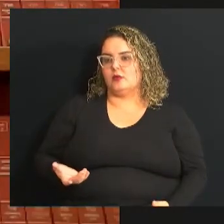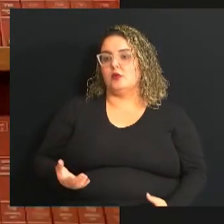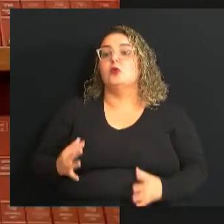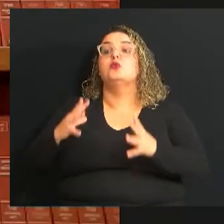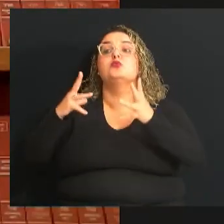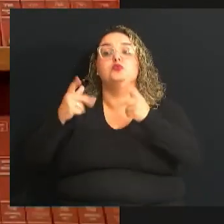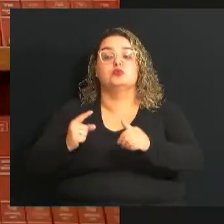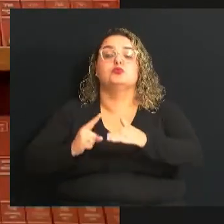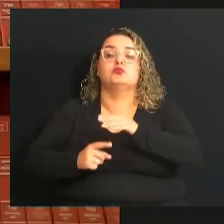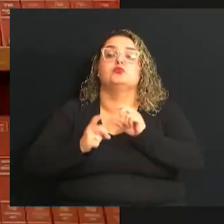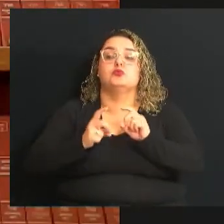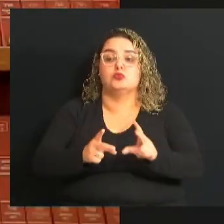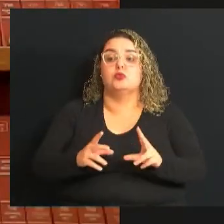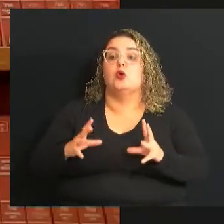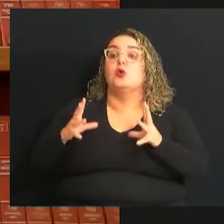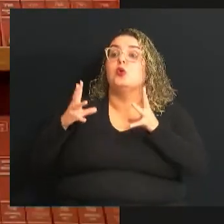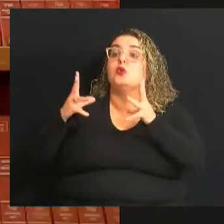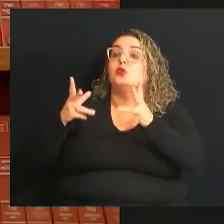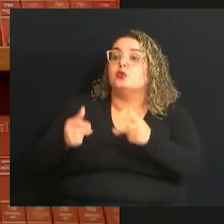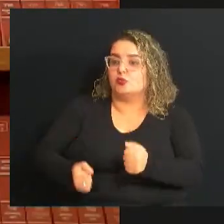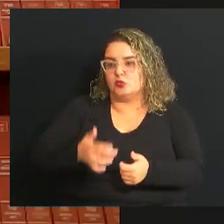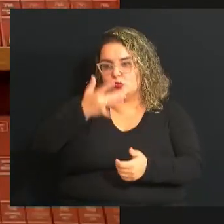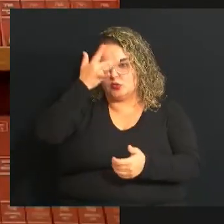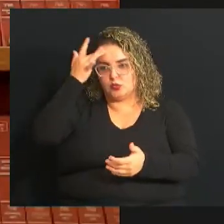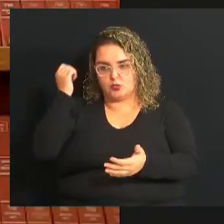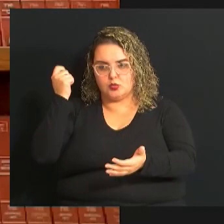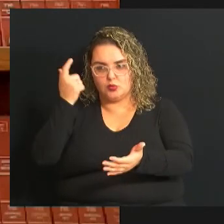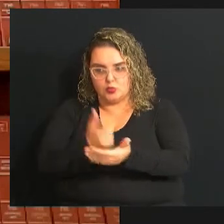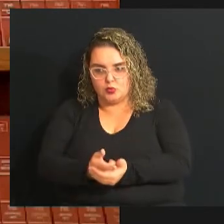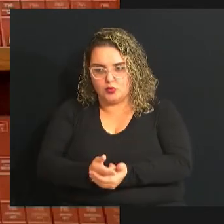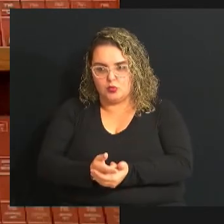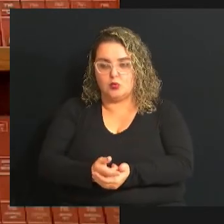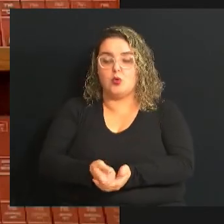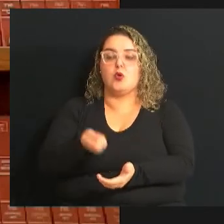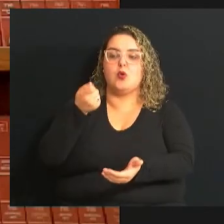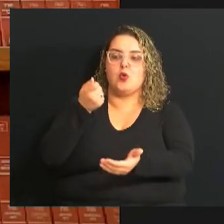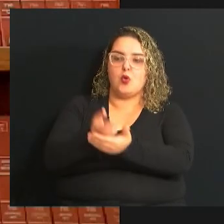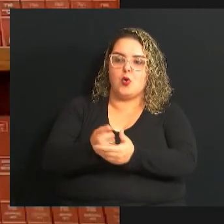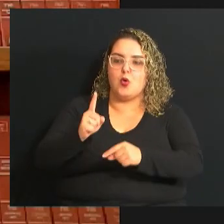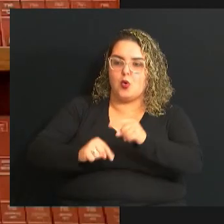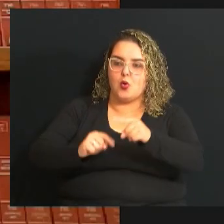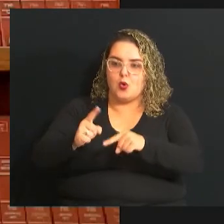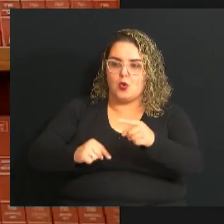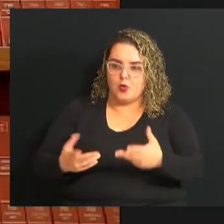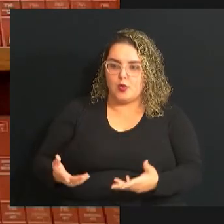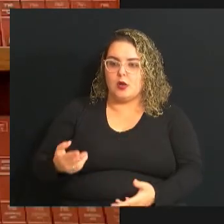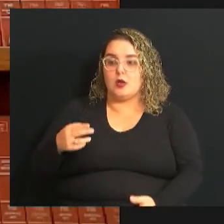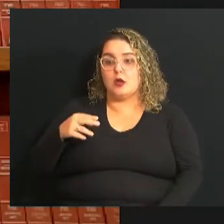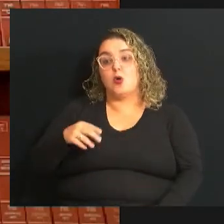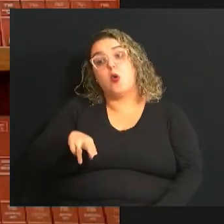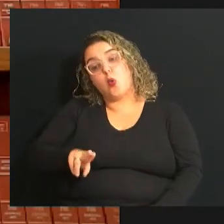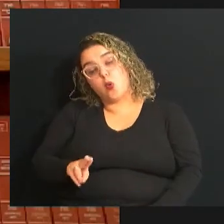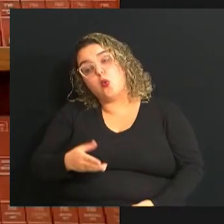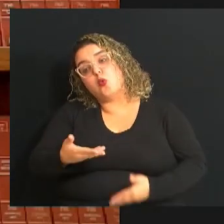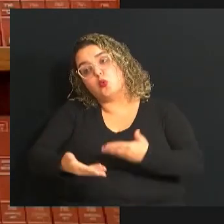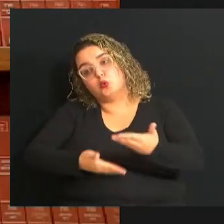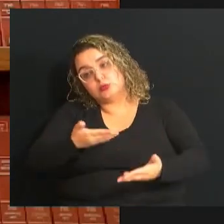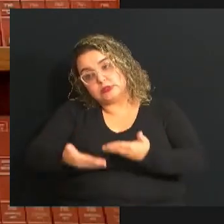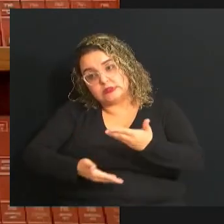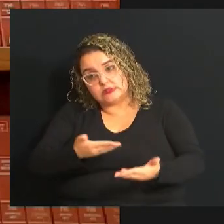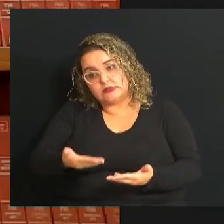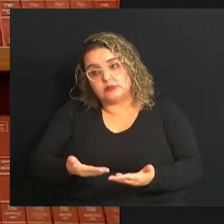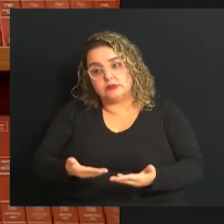só aqui no Câmara Notícia, mas também por meio aí de toda a nossa programação. Quer participar? Tem alguma sugestão? Olha só, o nosso